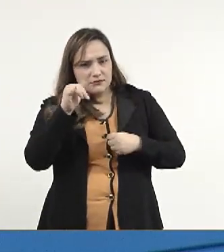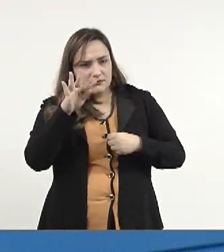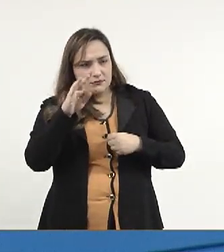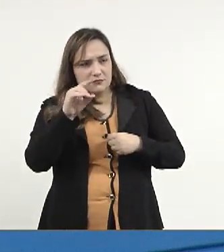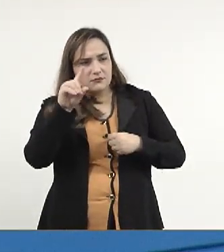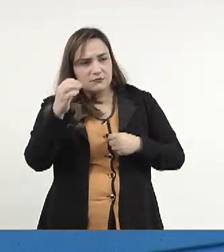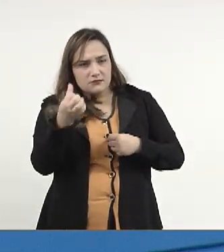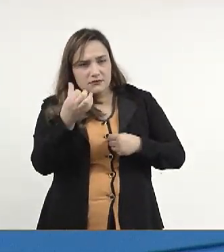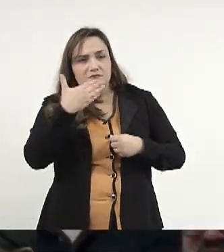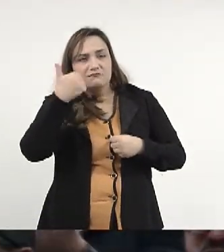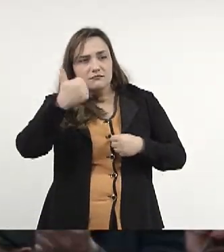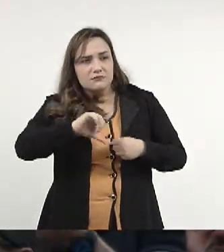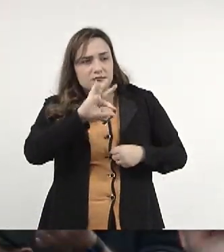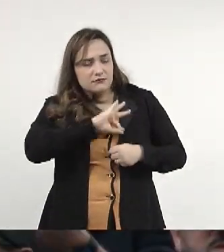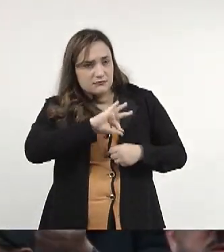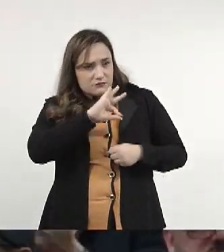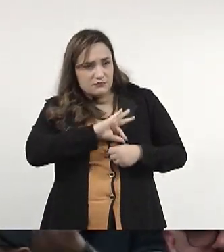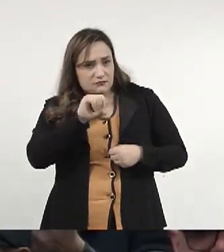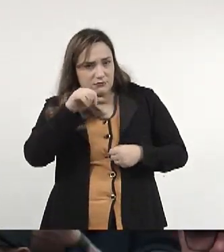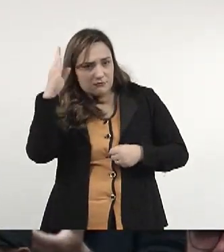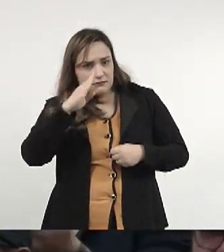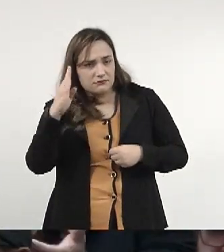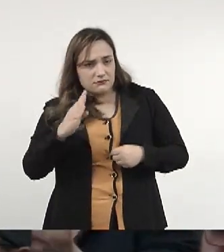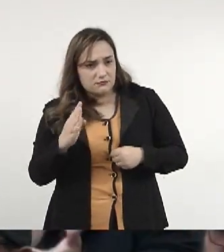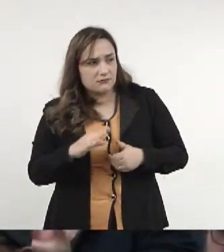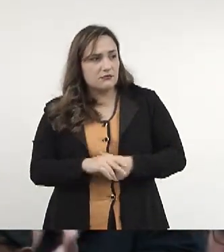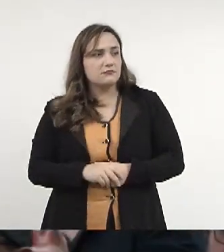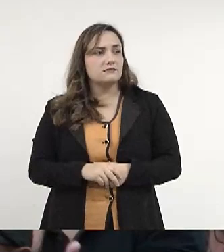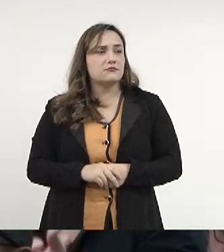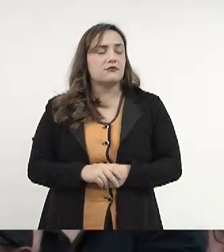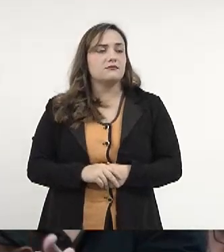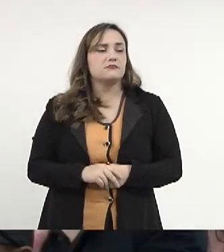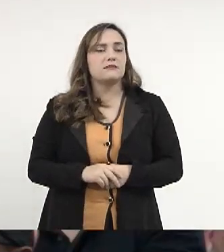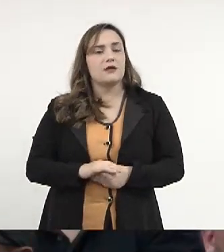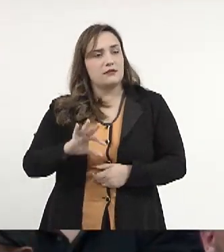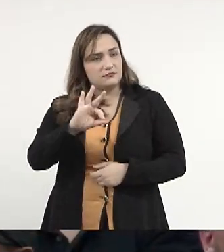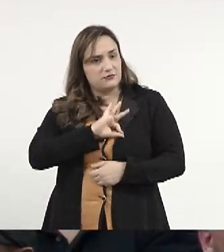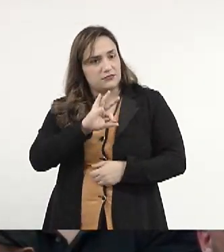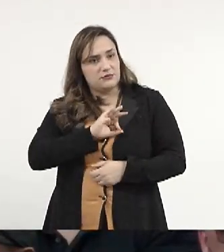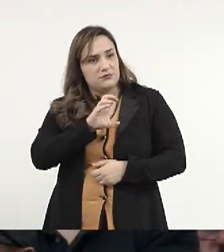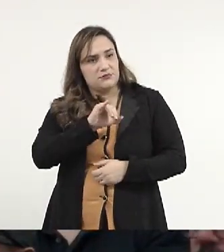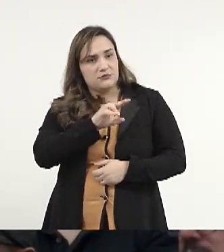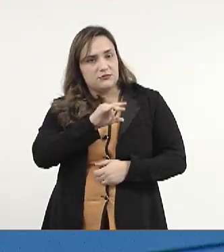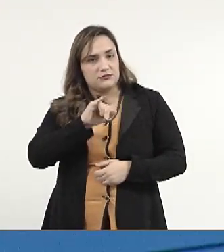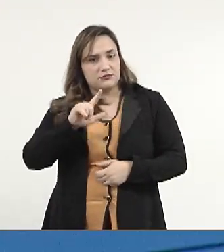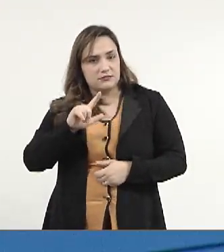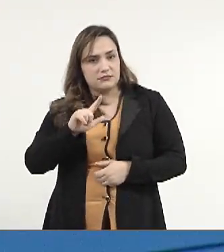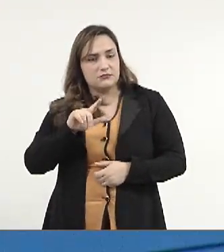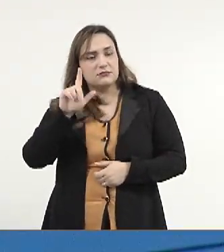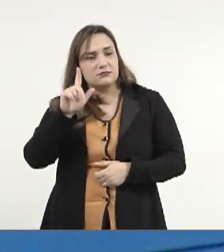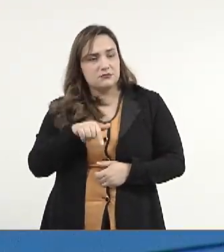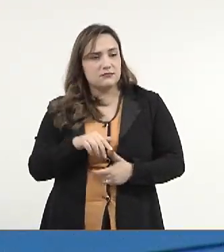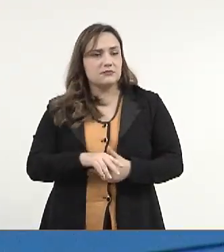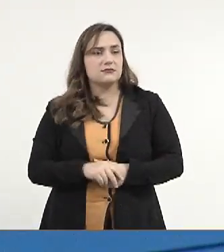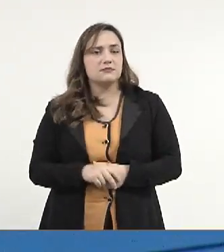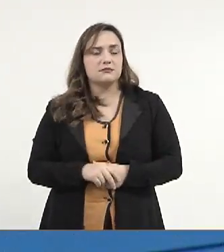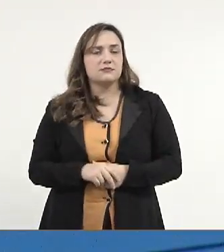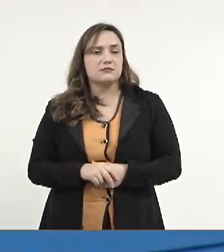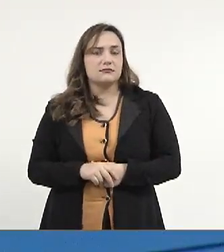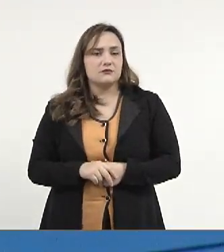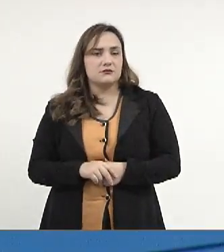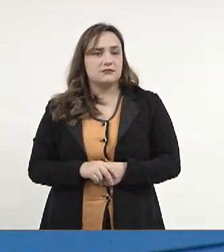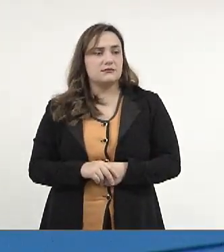Brasil. Os policiais civis estão com o 16º, 17º salário